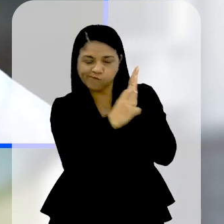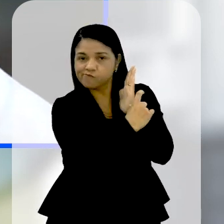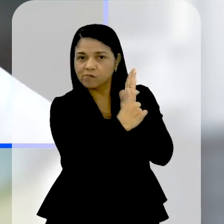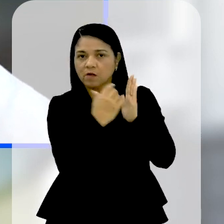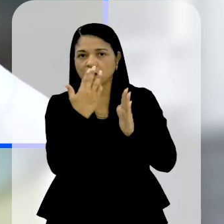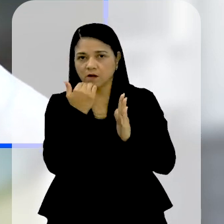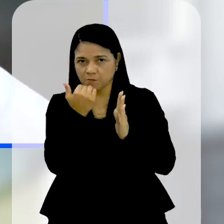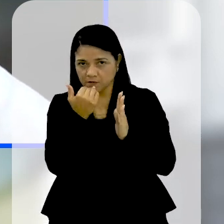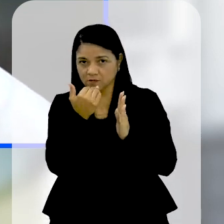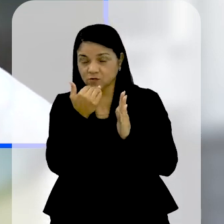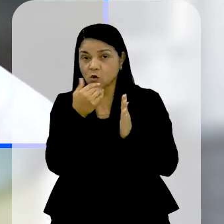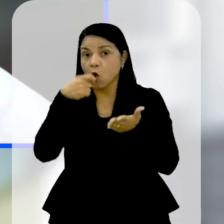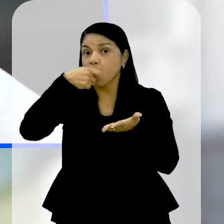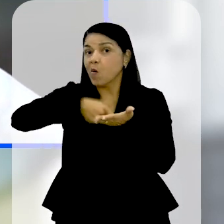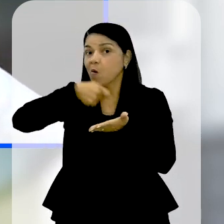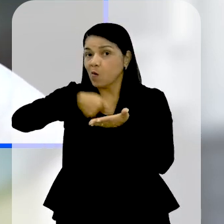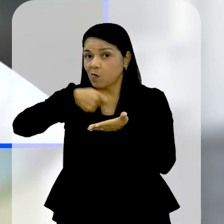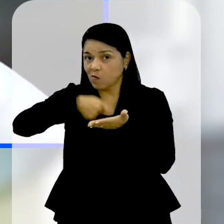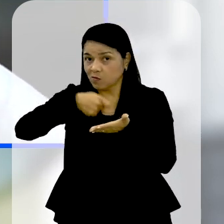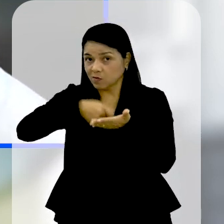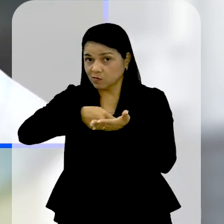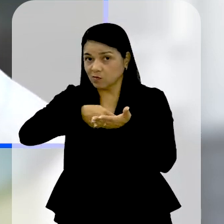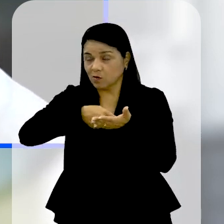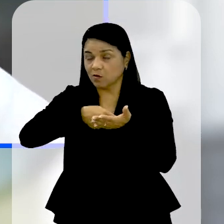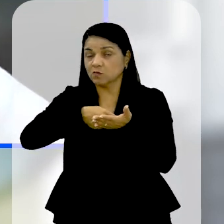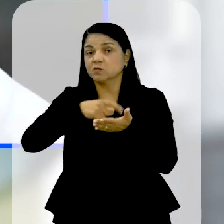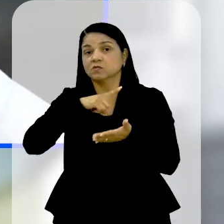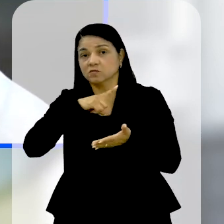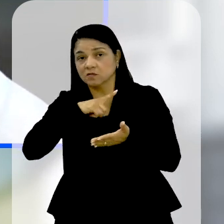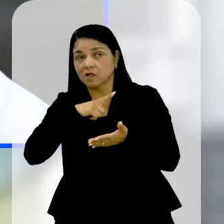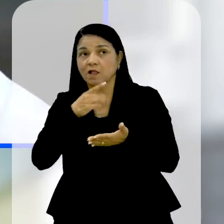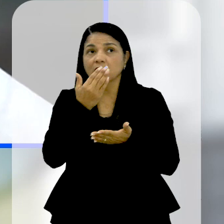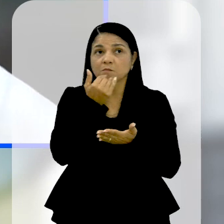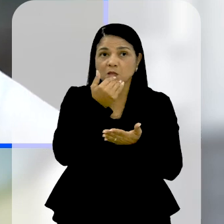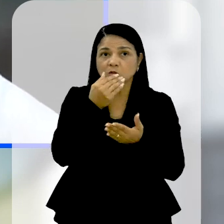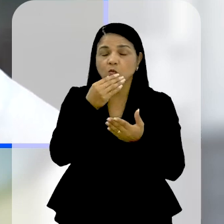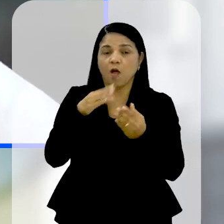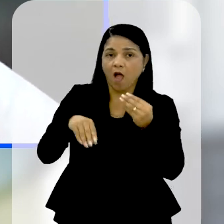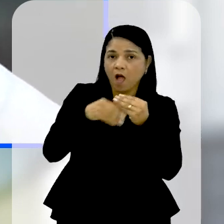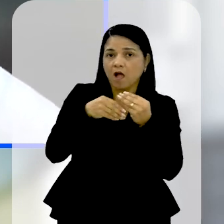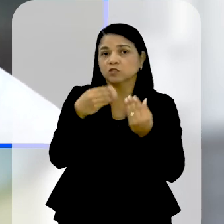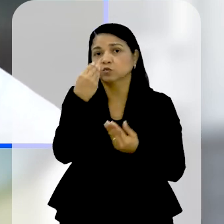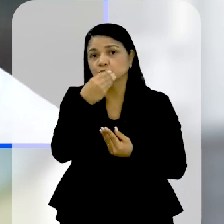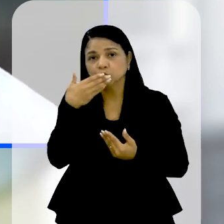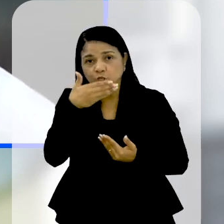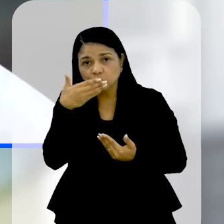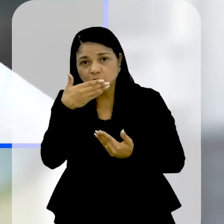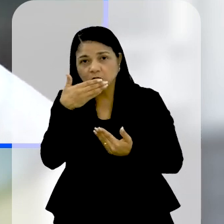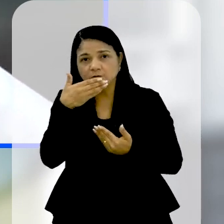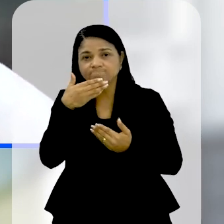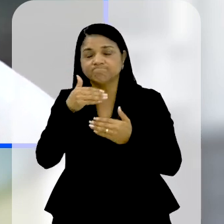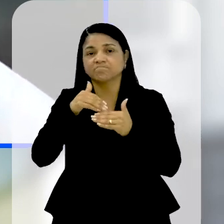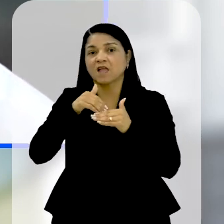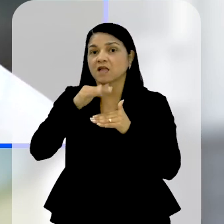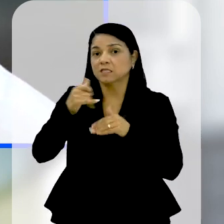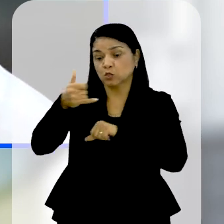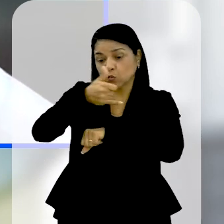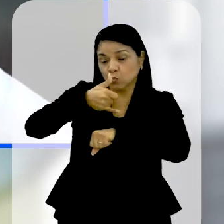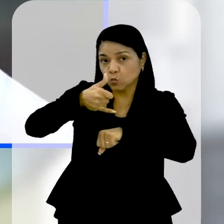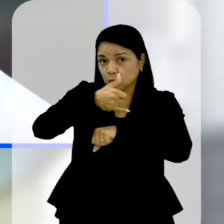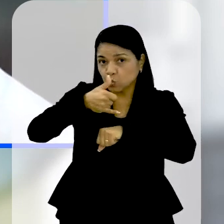rotulagem, que é obrigatório colocar se o alimento ele tem açúcar adicionado, excesso de